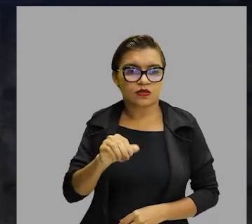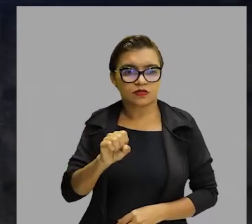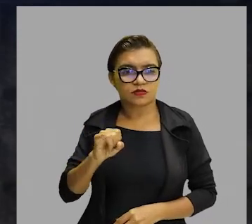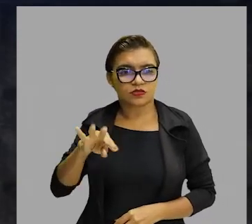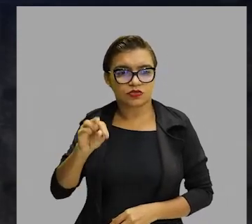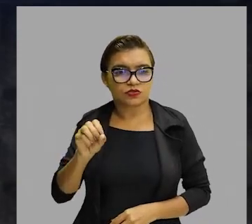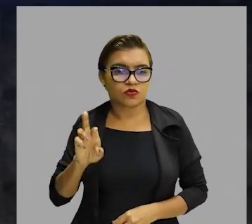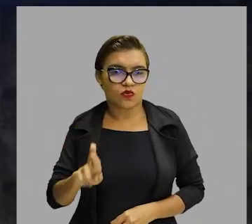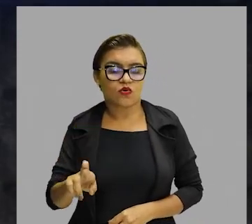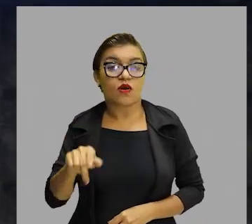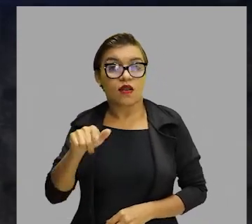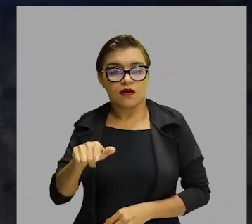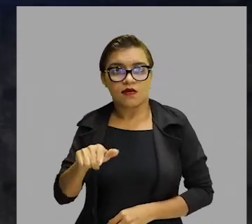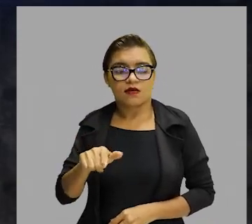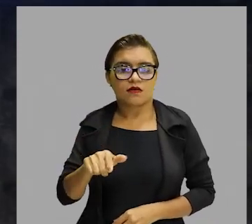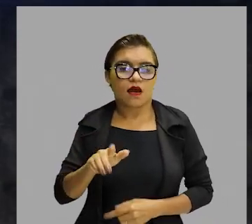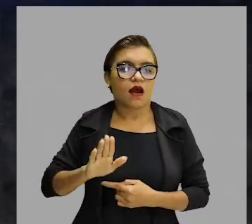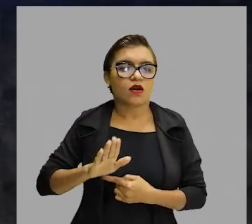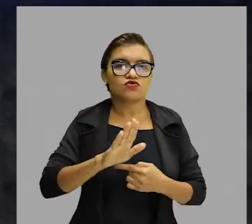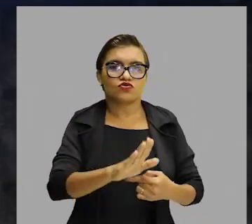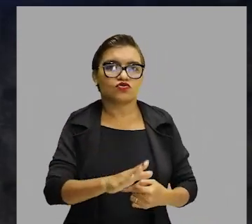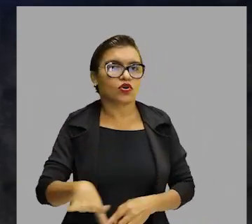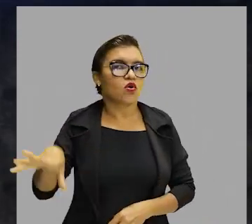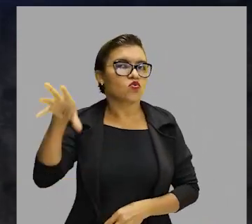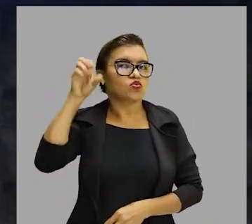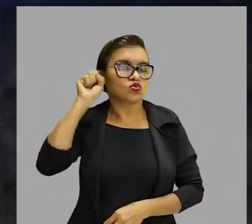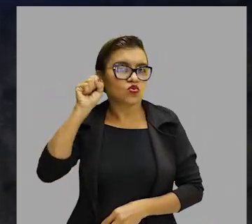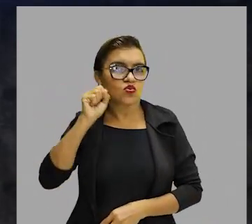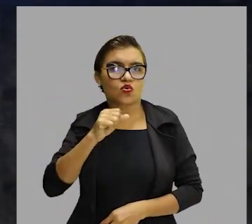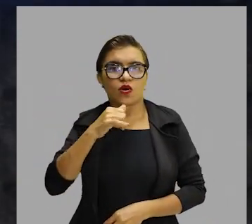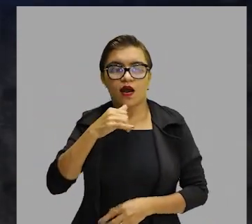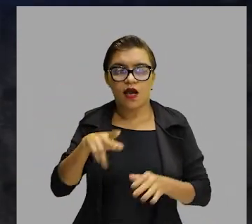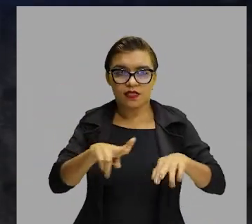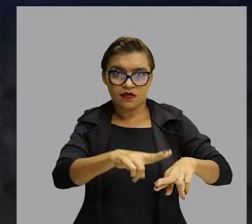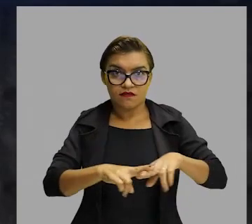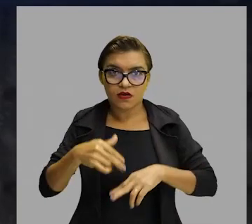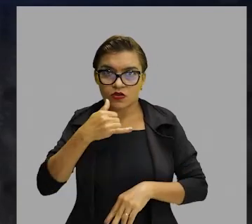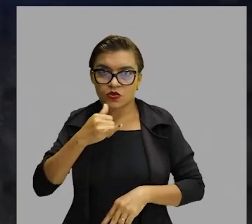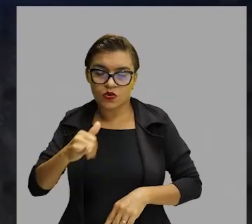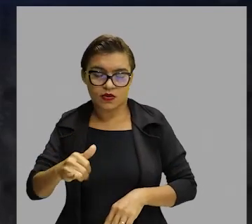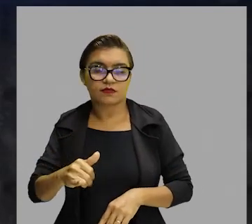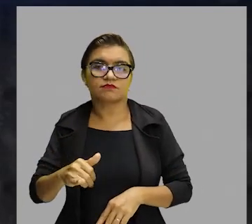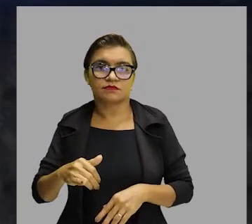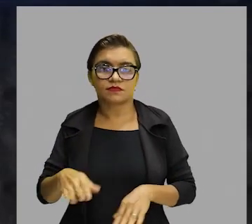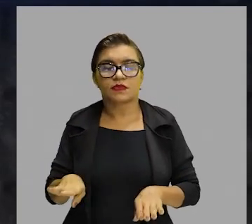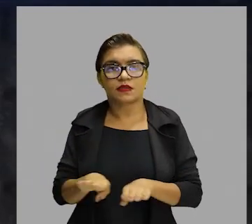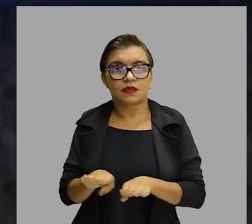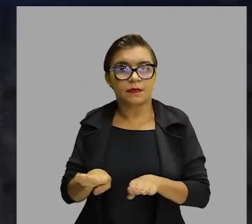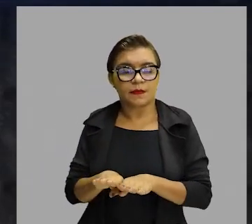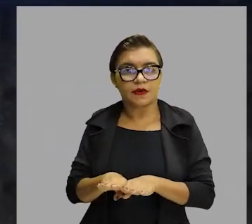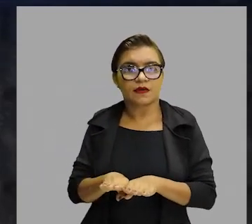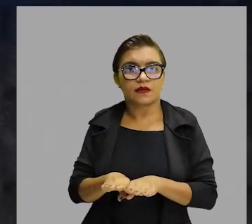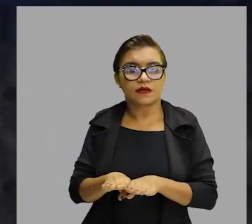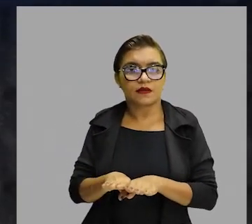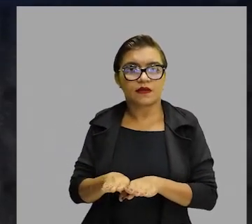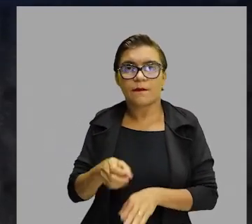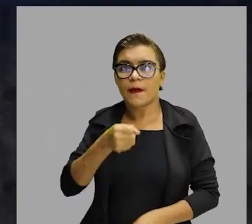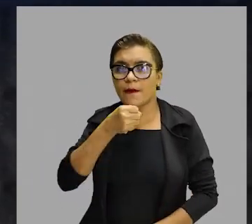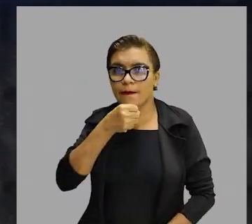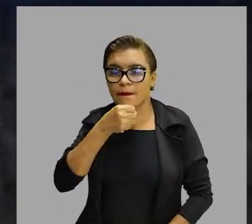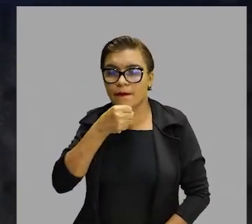para amplificar a corrente e o outro para amplificar a tensão, e com isso fazer com que o alto-falante